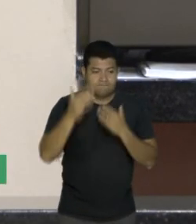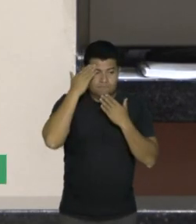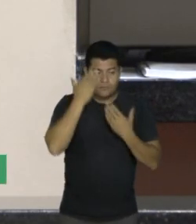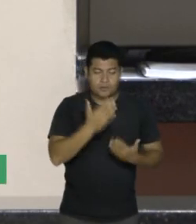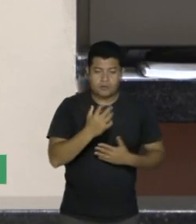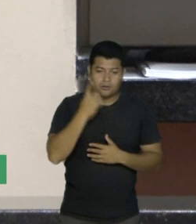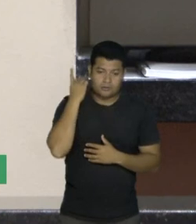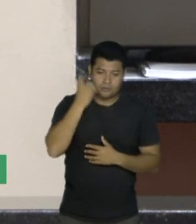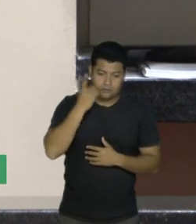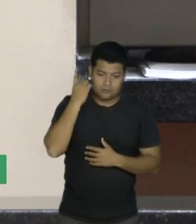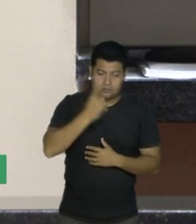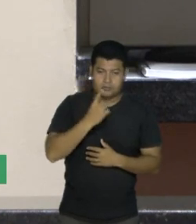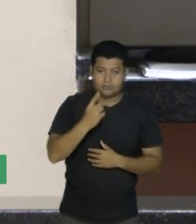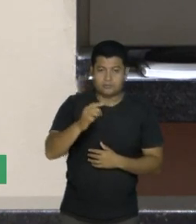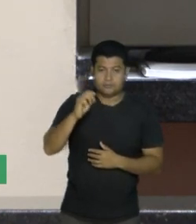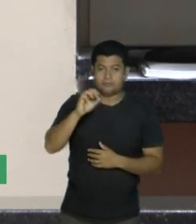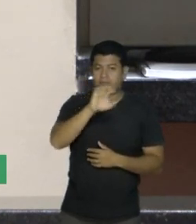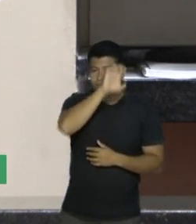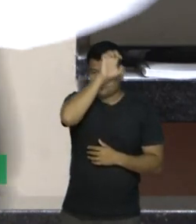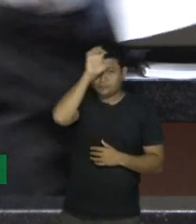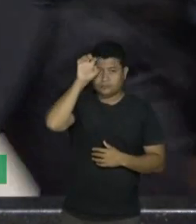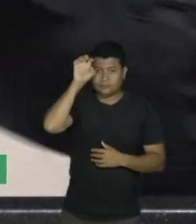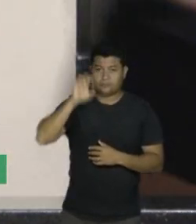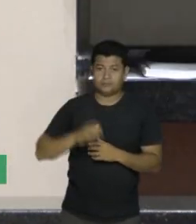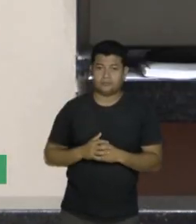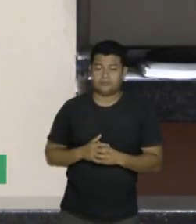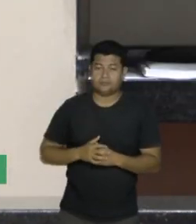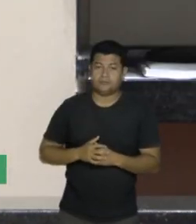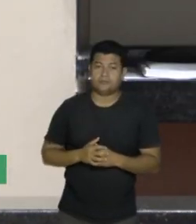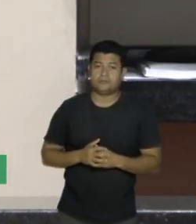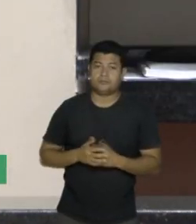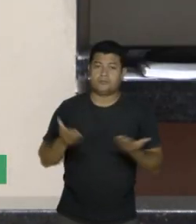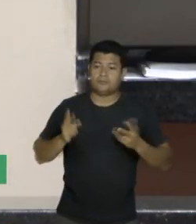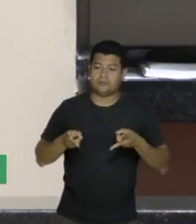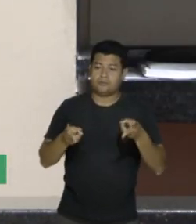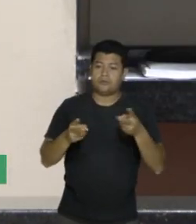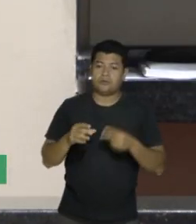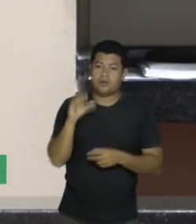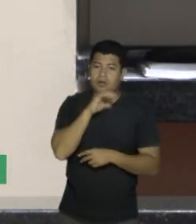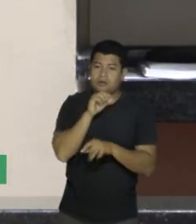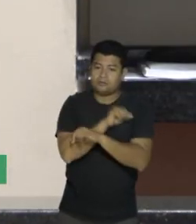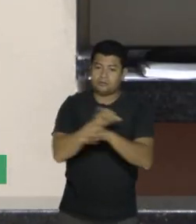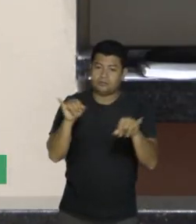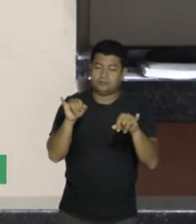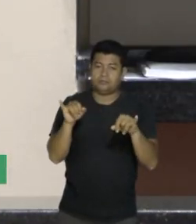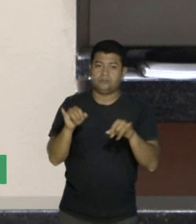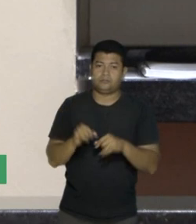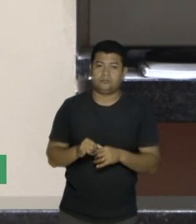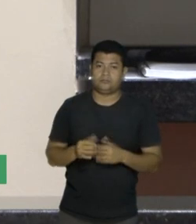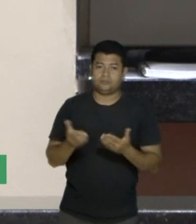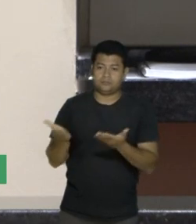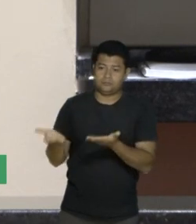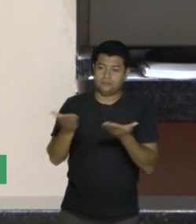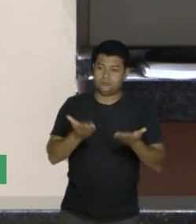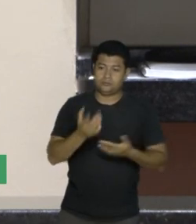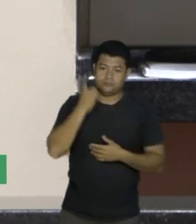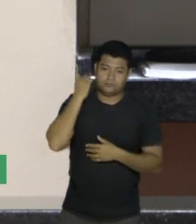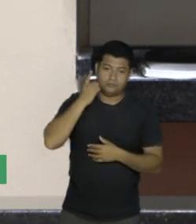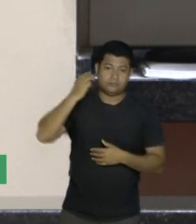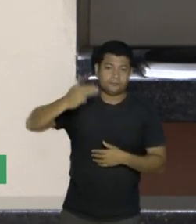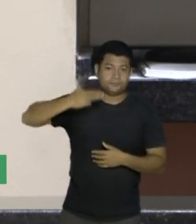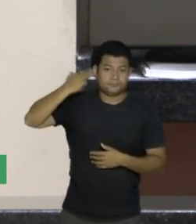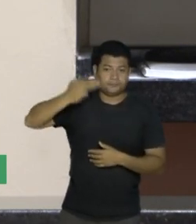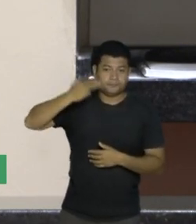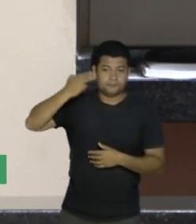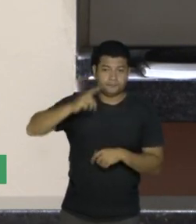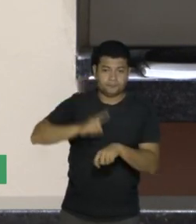e pelo excelente pronunciamento ainda em explicações pessoais passo a palavra o deputado Márcio Machado que também